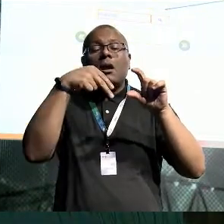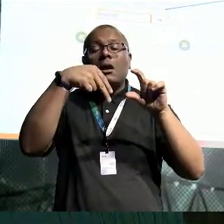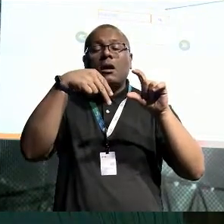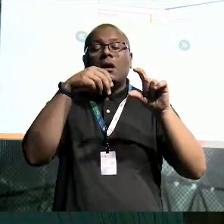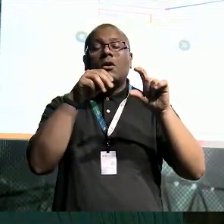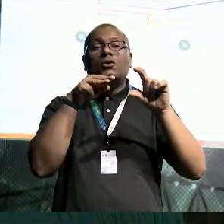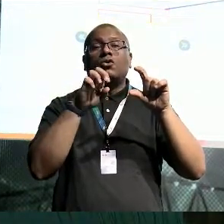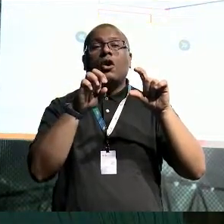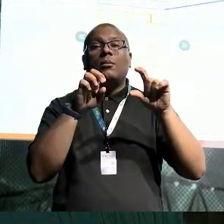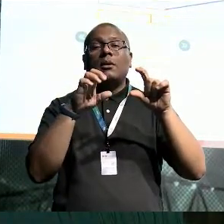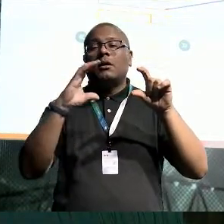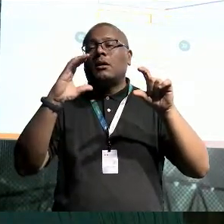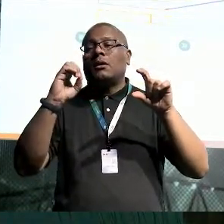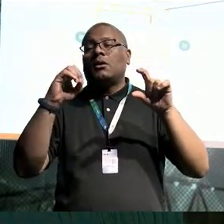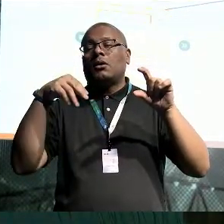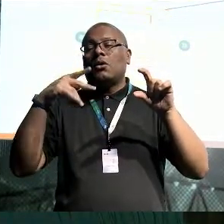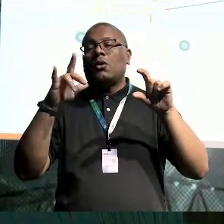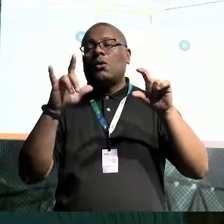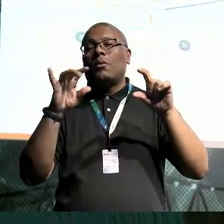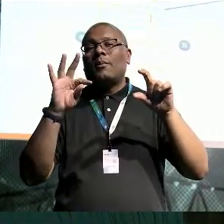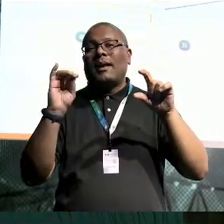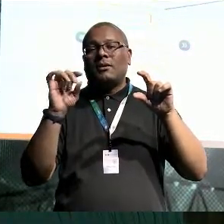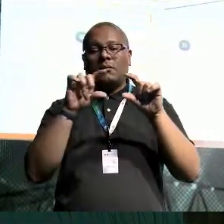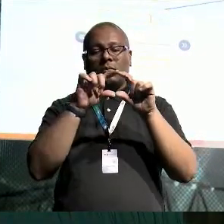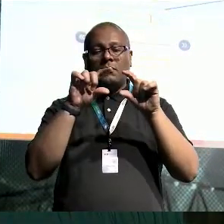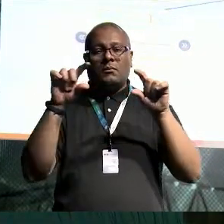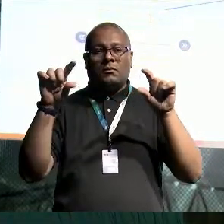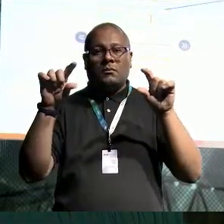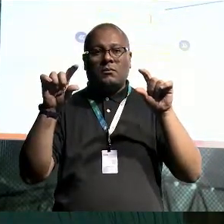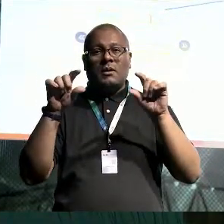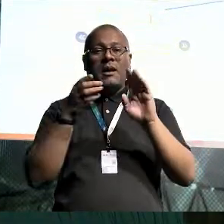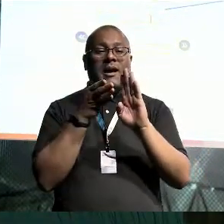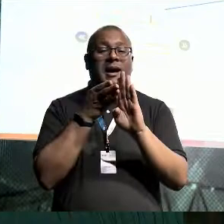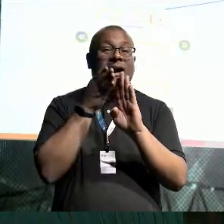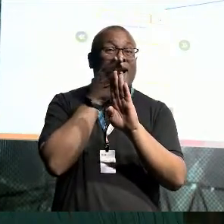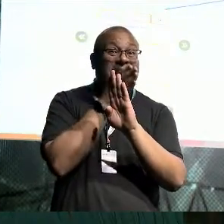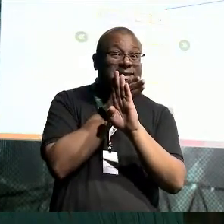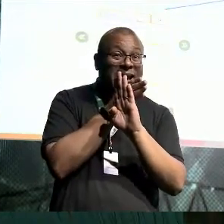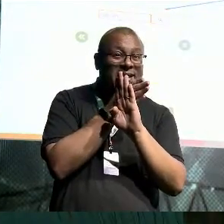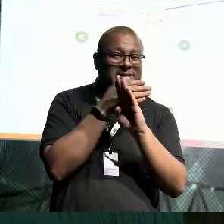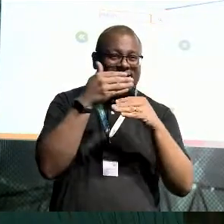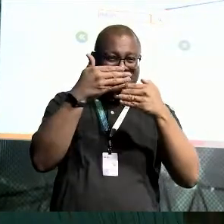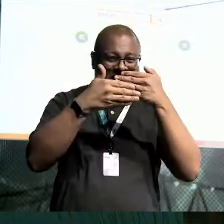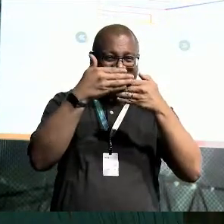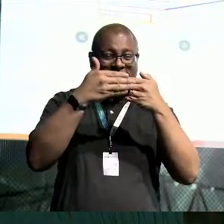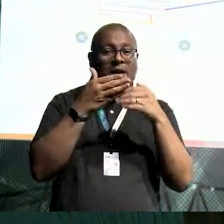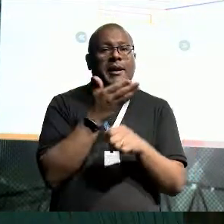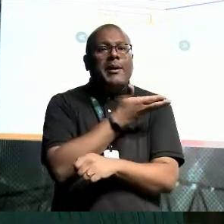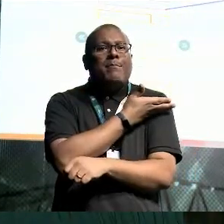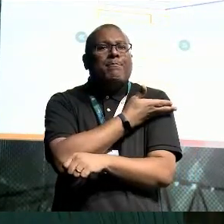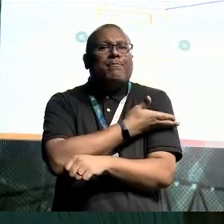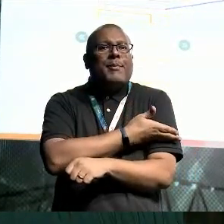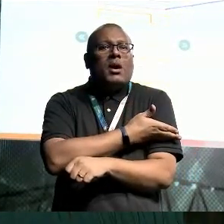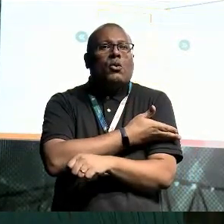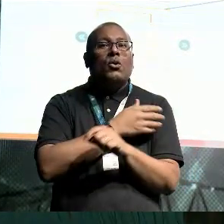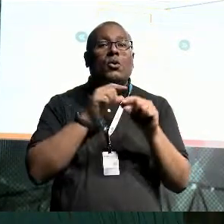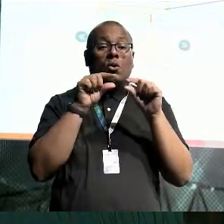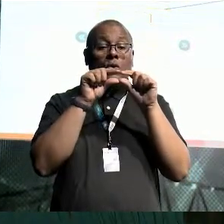Nome completo. Então, a caixa de edição, se você ver o background dela, o fundo dela é branco,